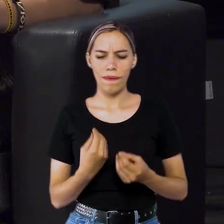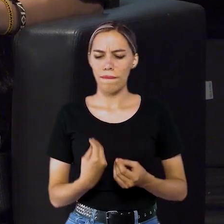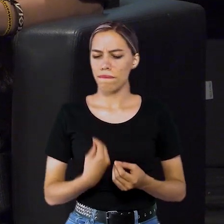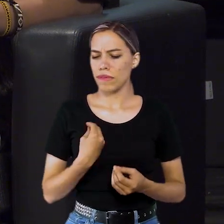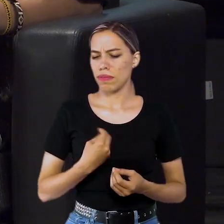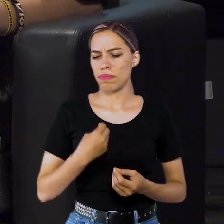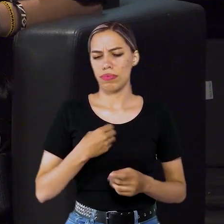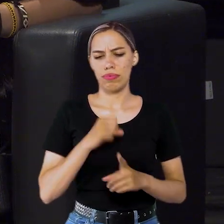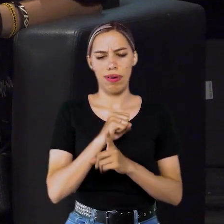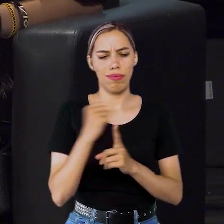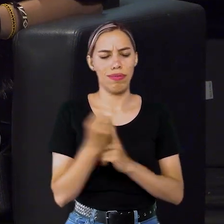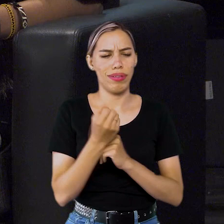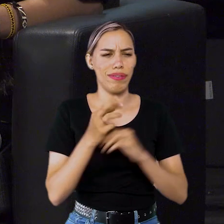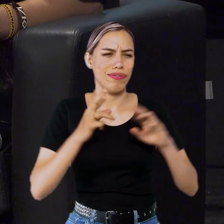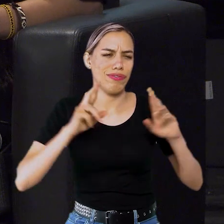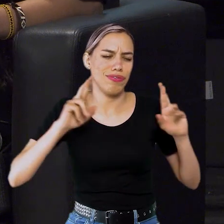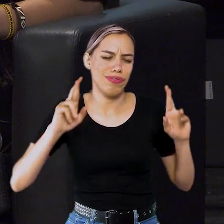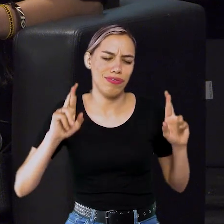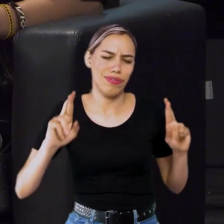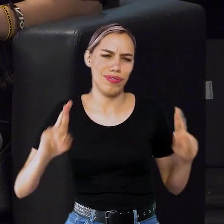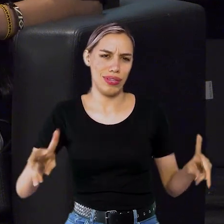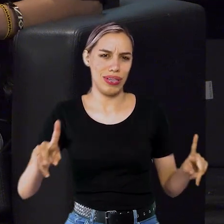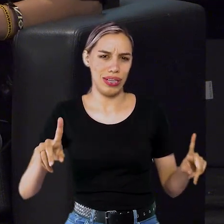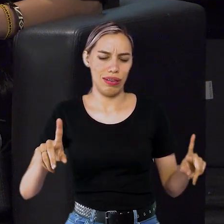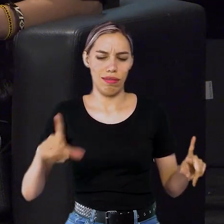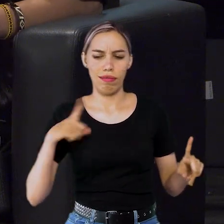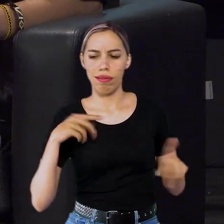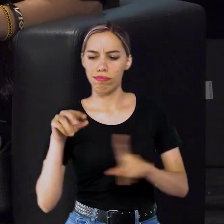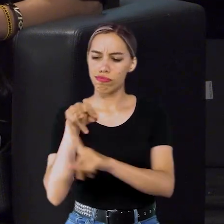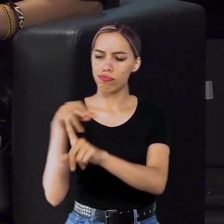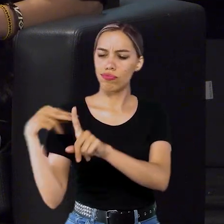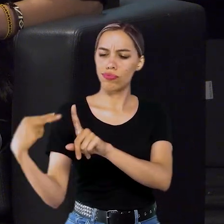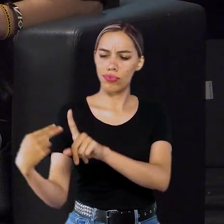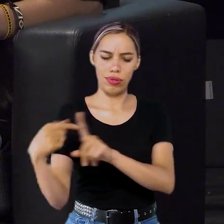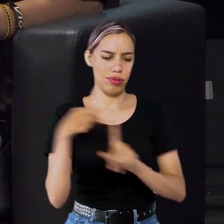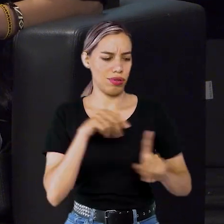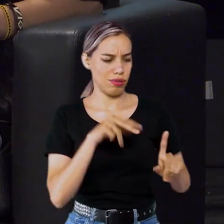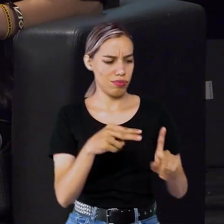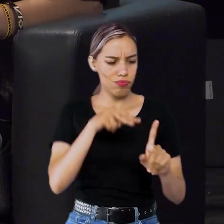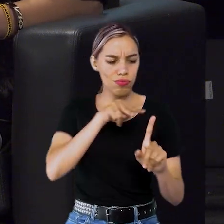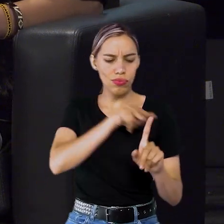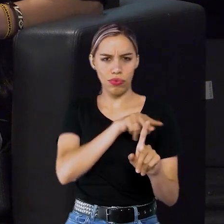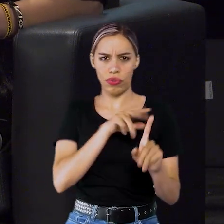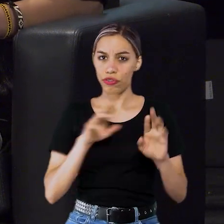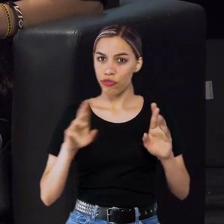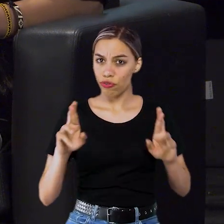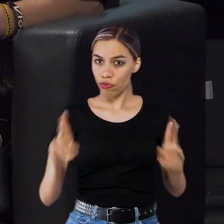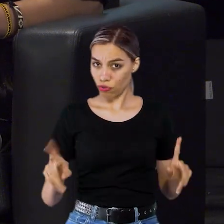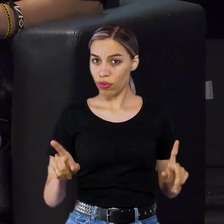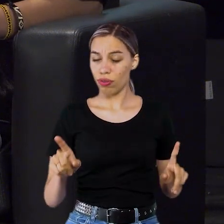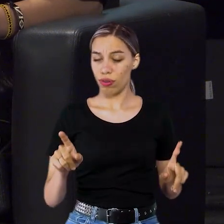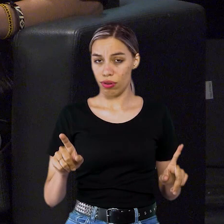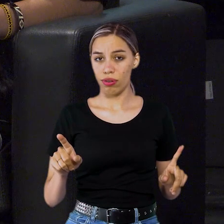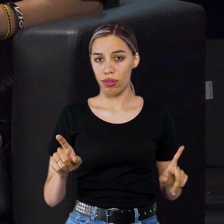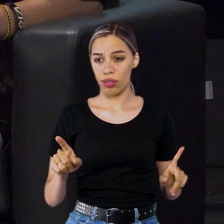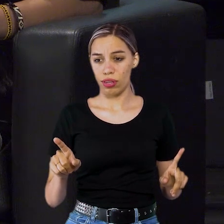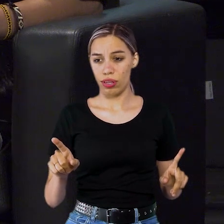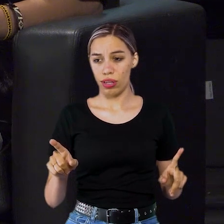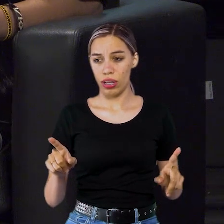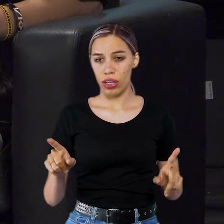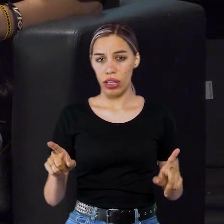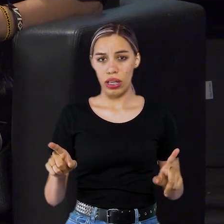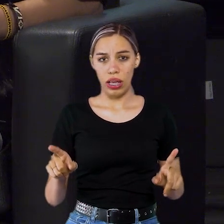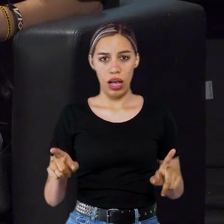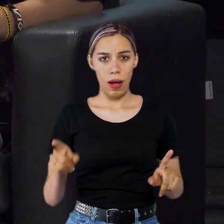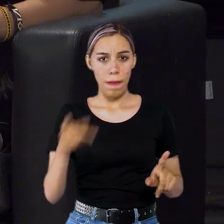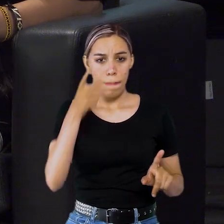mundos e sociedades totalmente diferentes, que olham, que veem esse mundo de forma totalmente diferente. Então, tem coisas que não